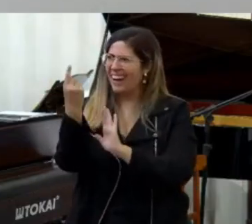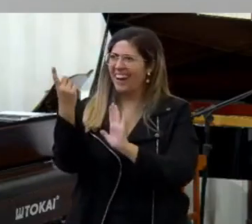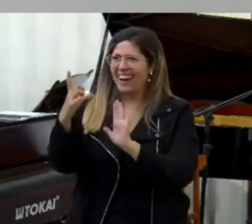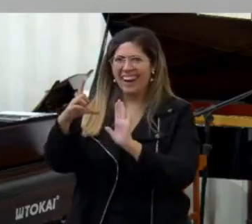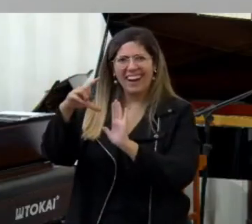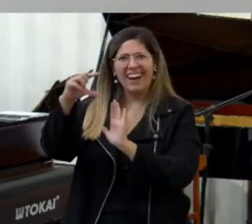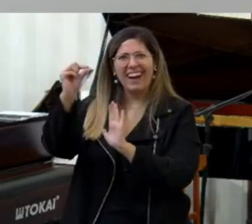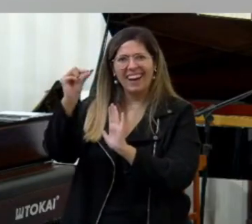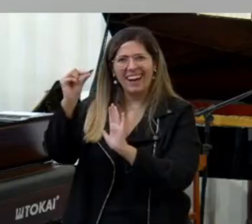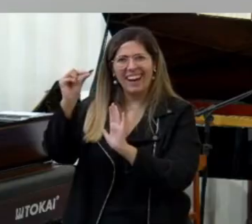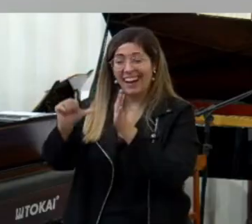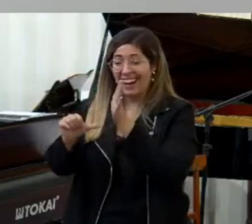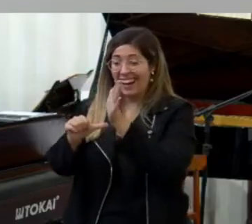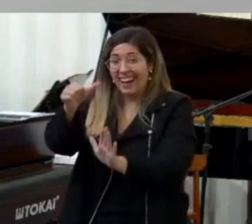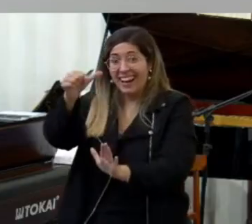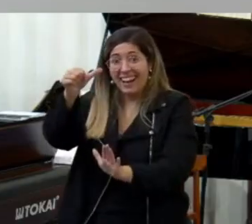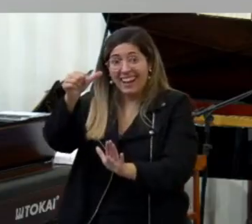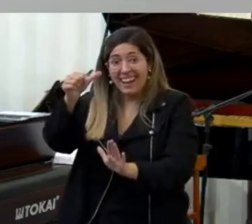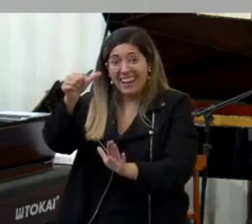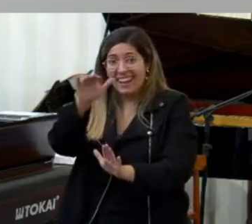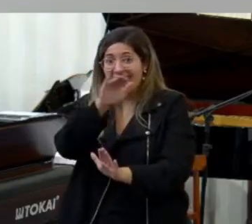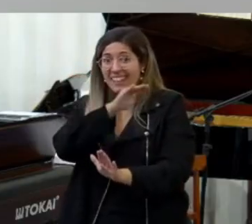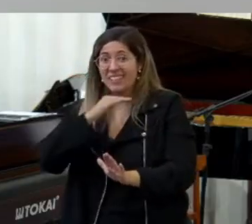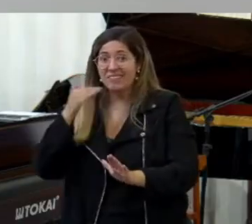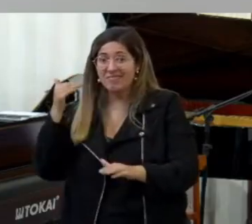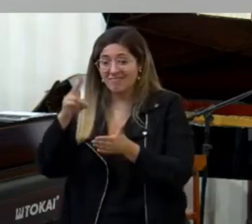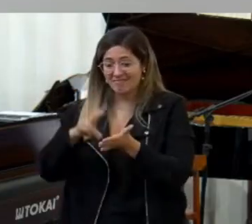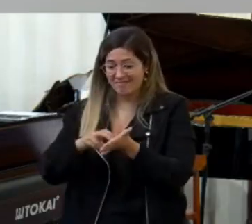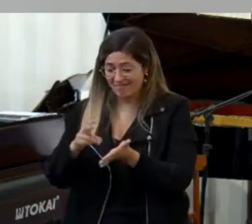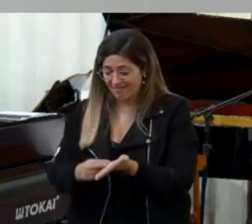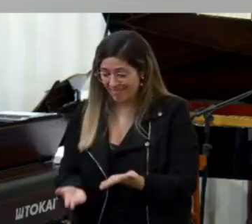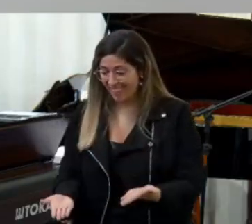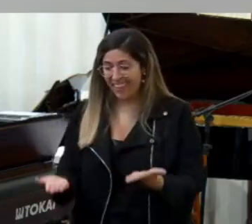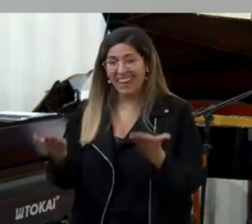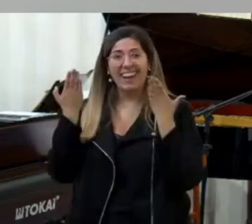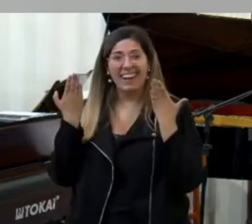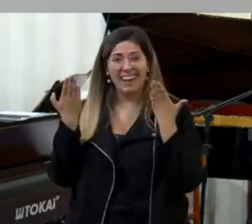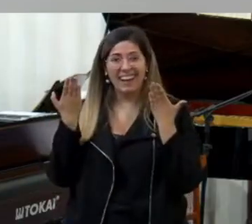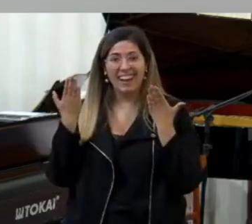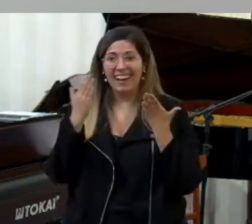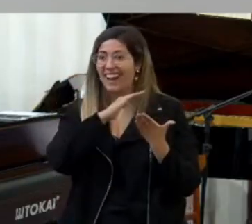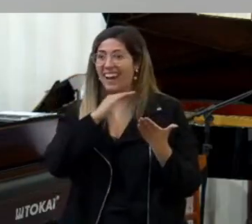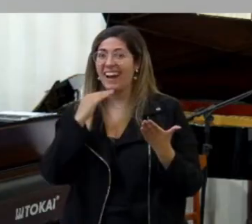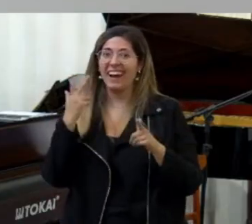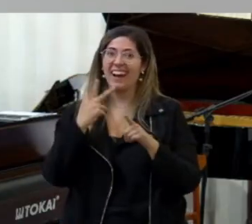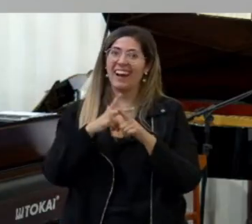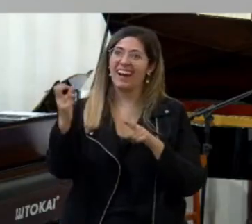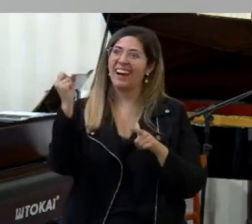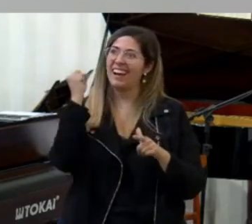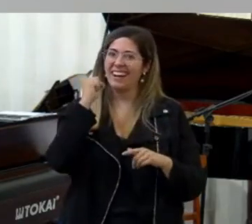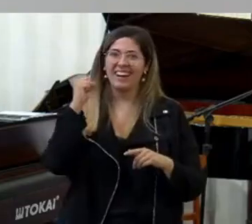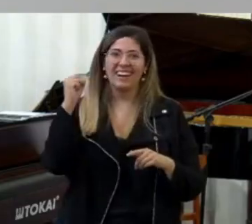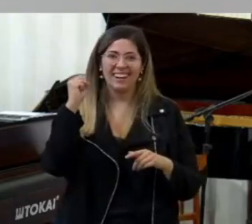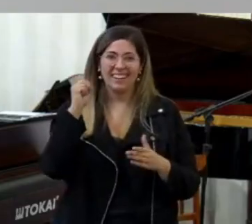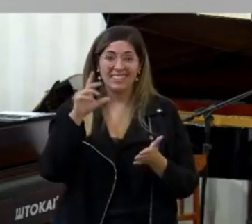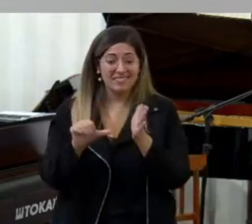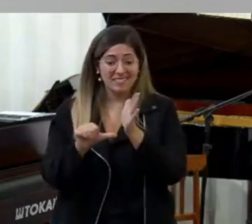Pai, o primogênito dos mortos, venceu a morte. O primeiro a vencer a morte, por isso é primogênito dos